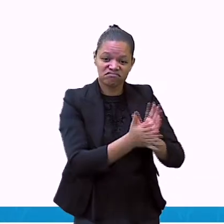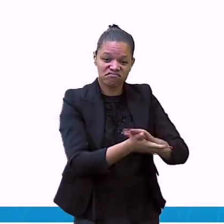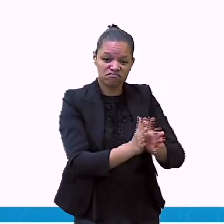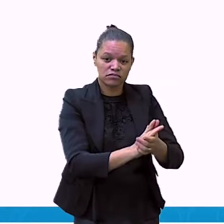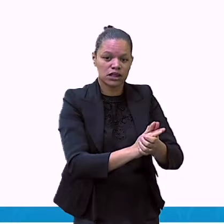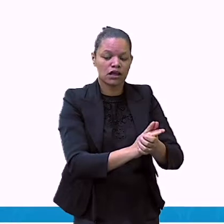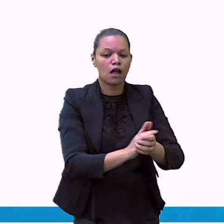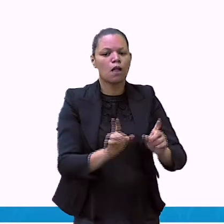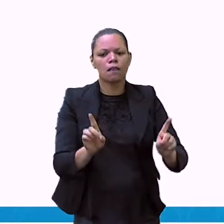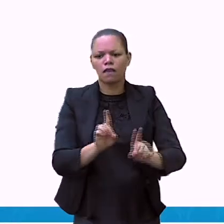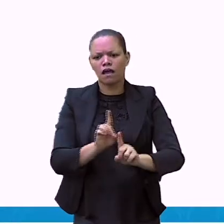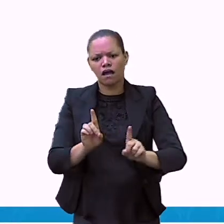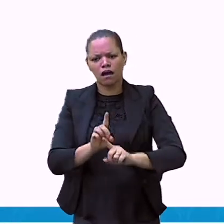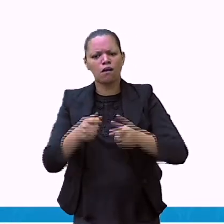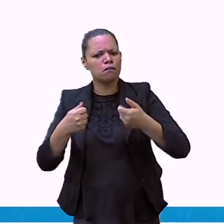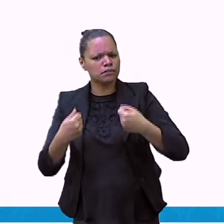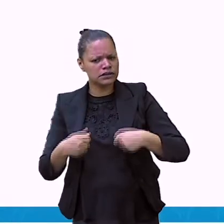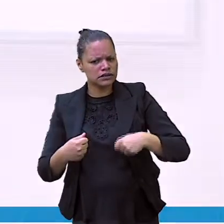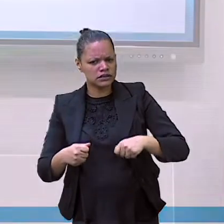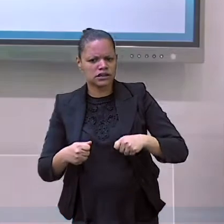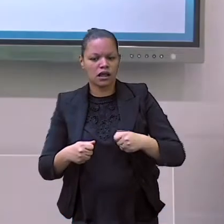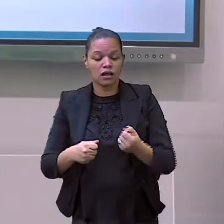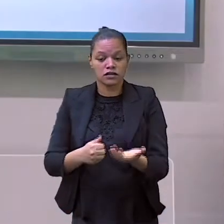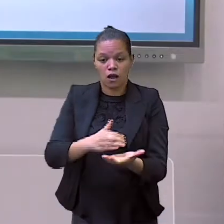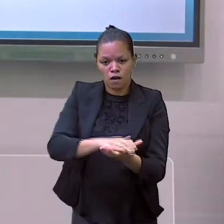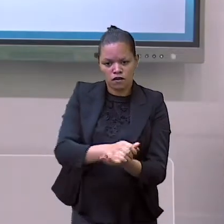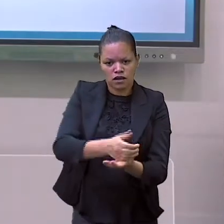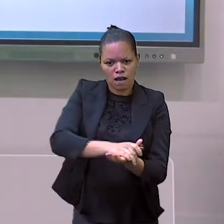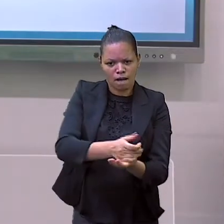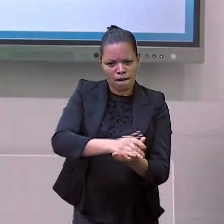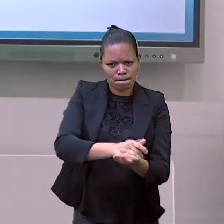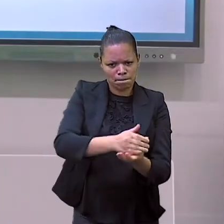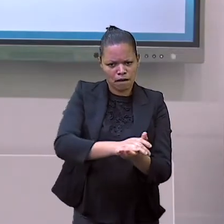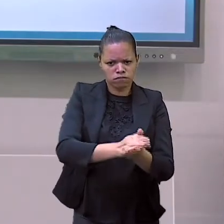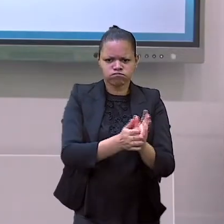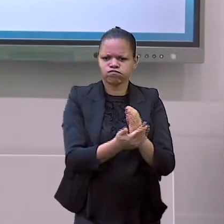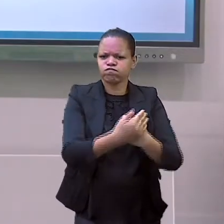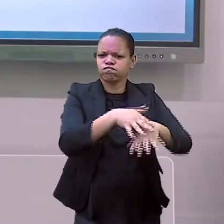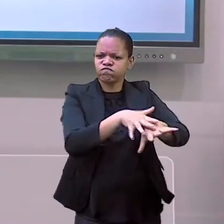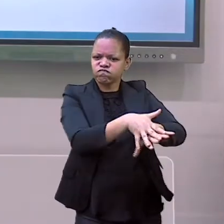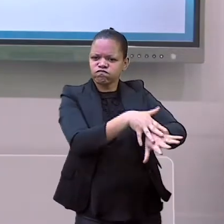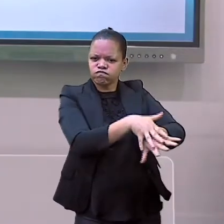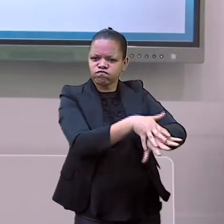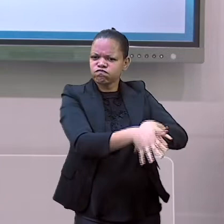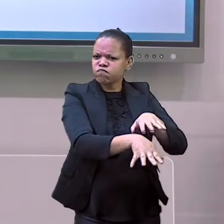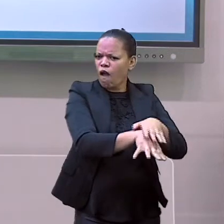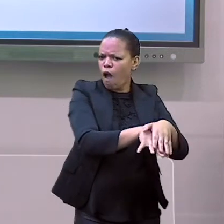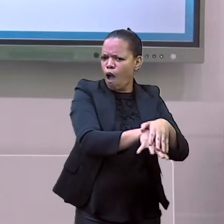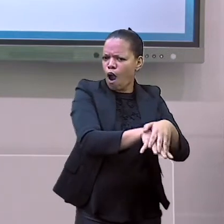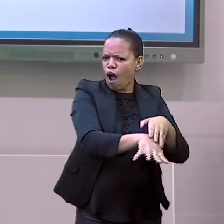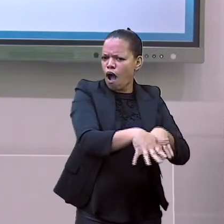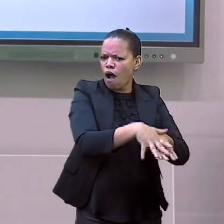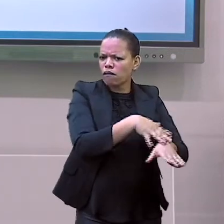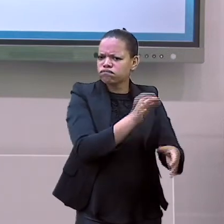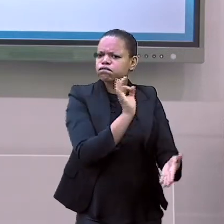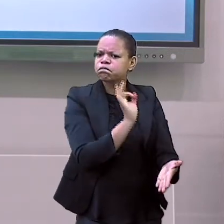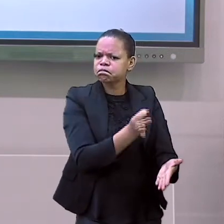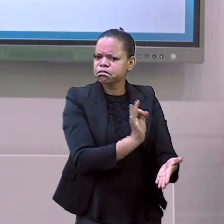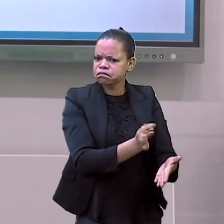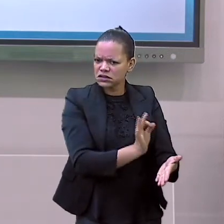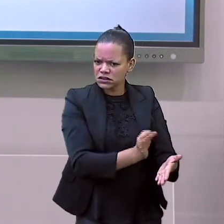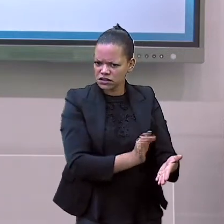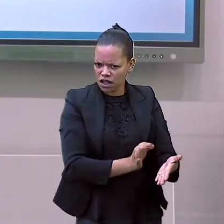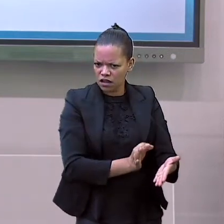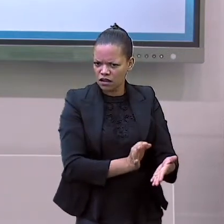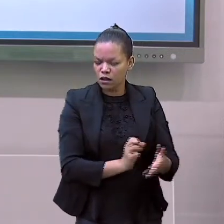de usar o sabão. Água e sabão é sim a forma de estar